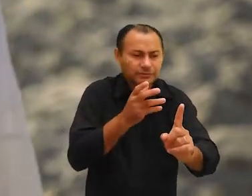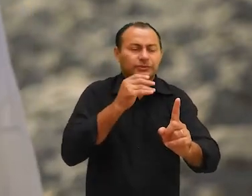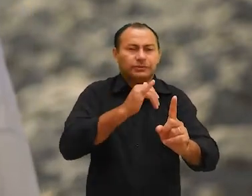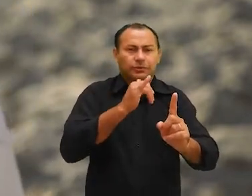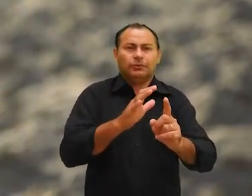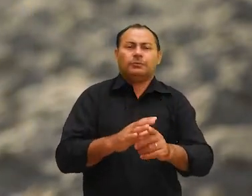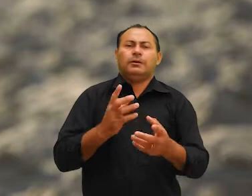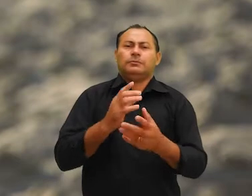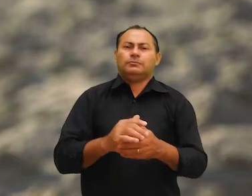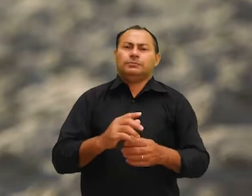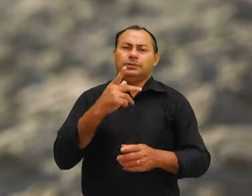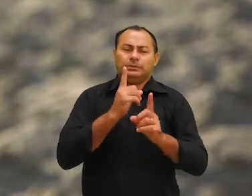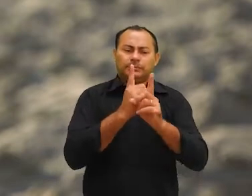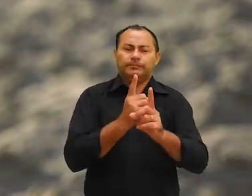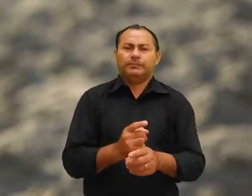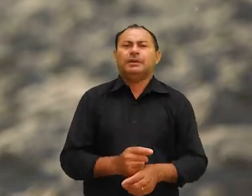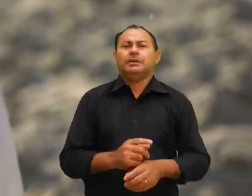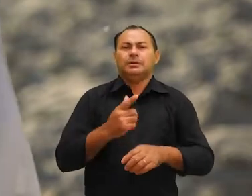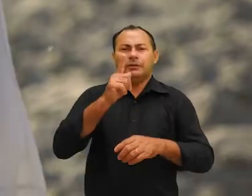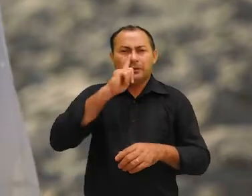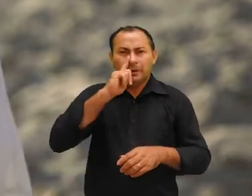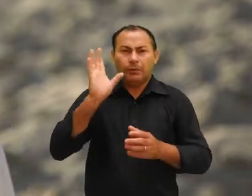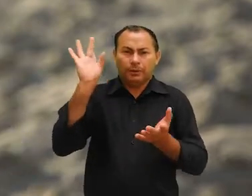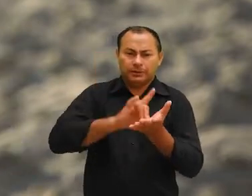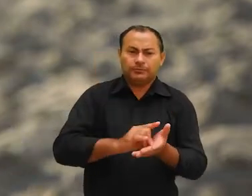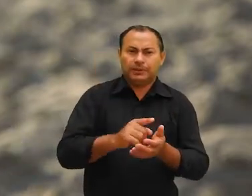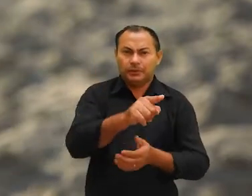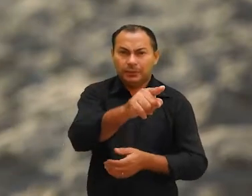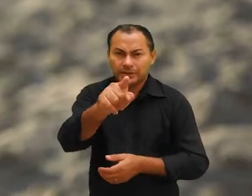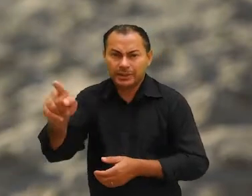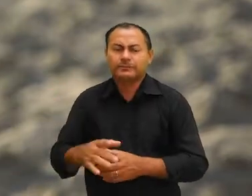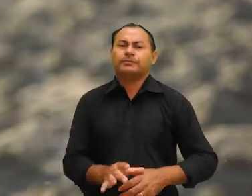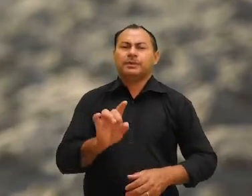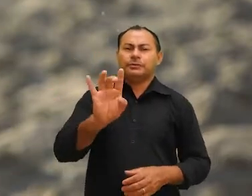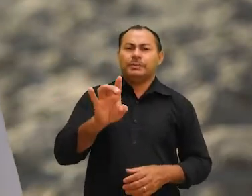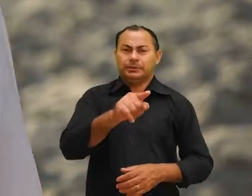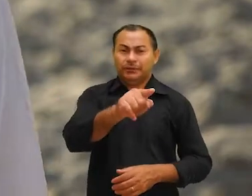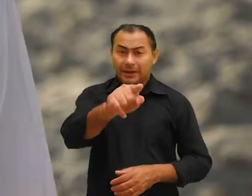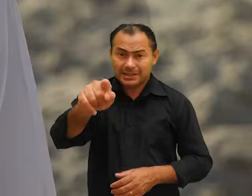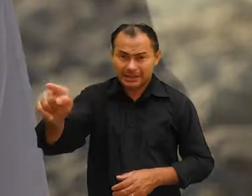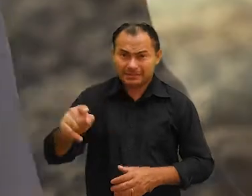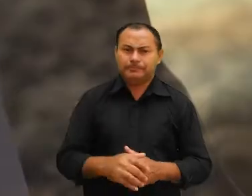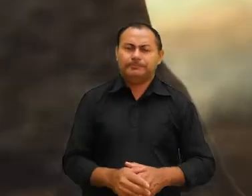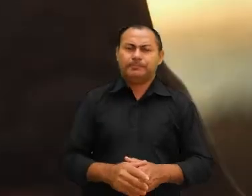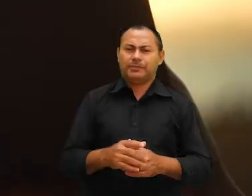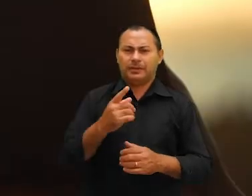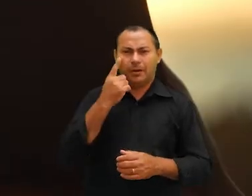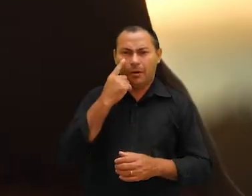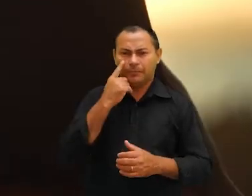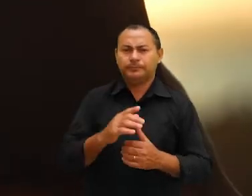mais uma vez o Green e sugere o pronome vocês como vocês e apenas vocês